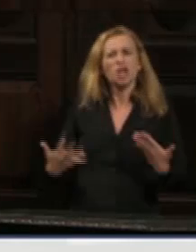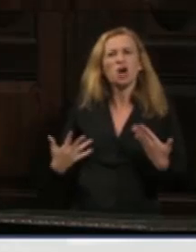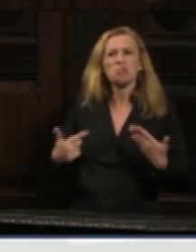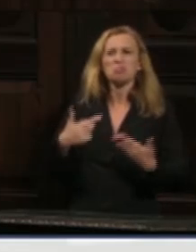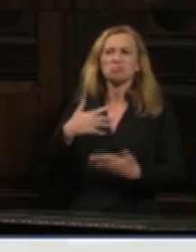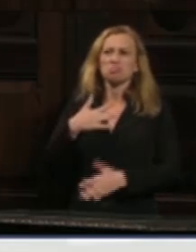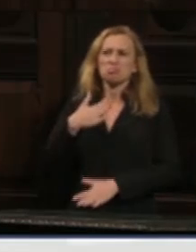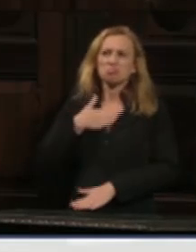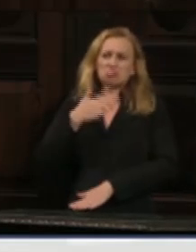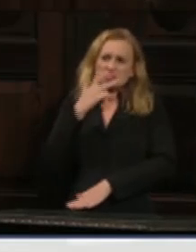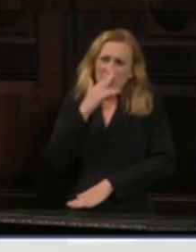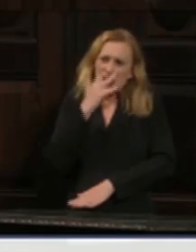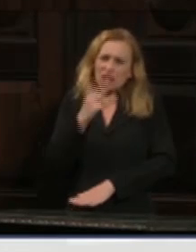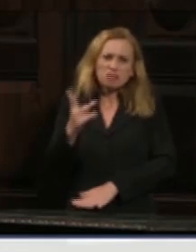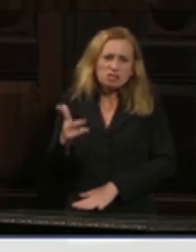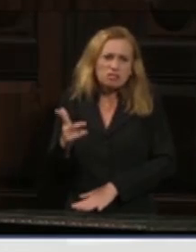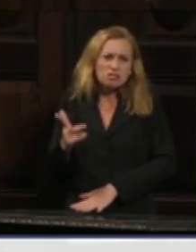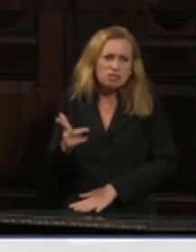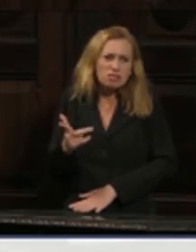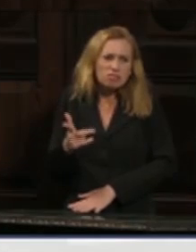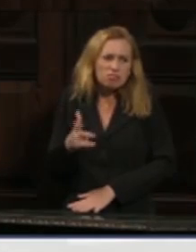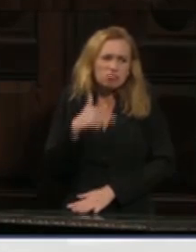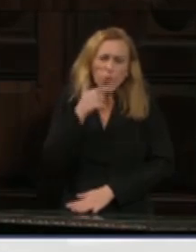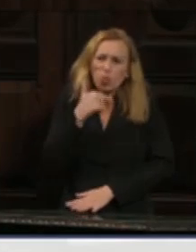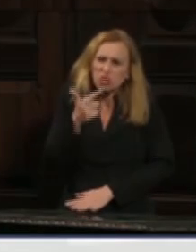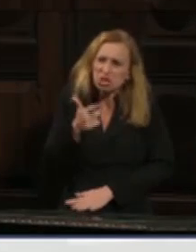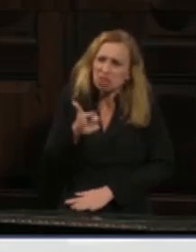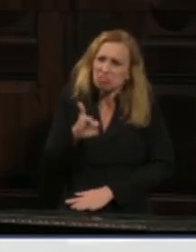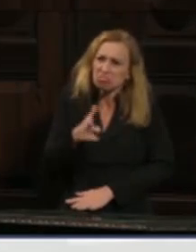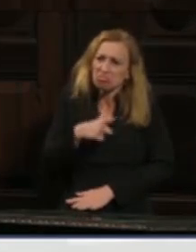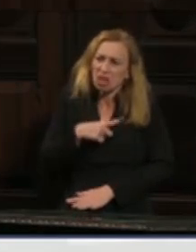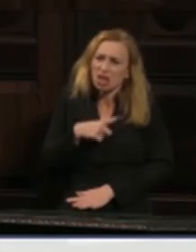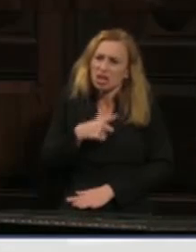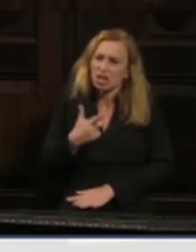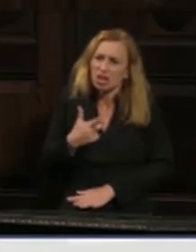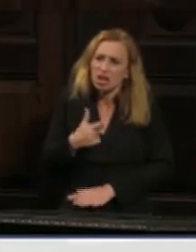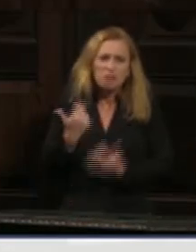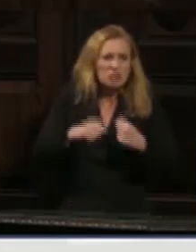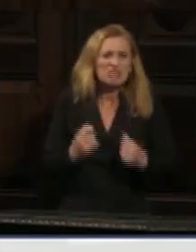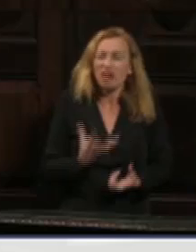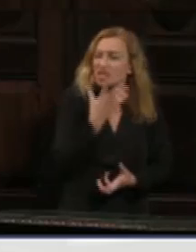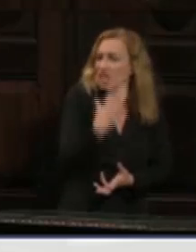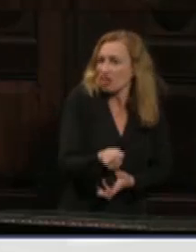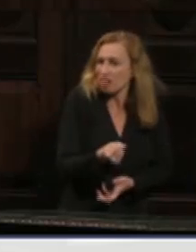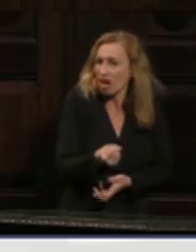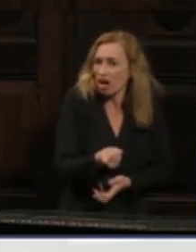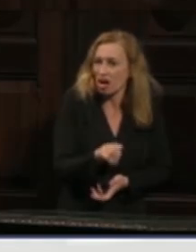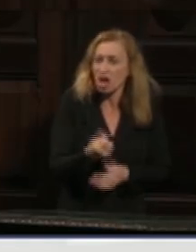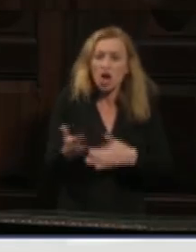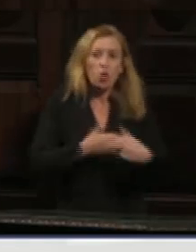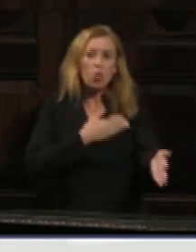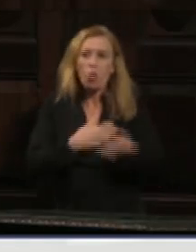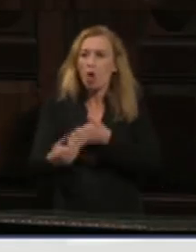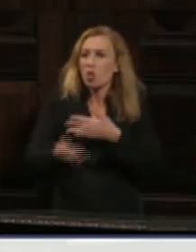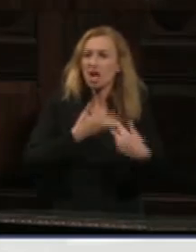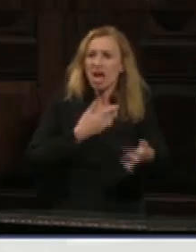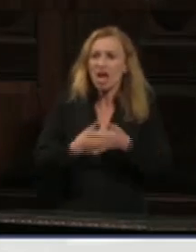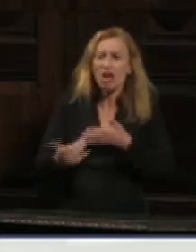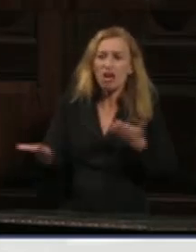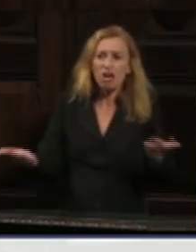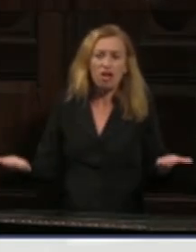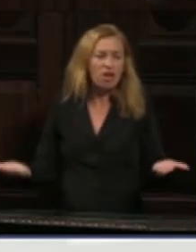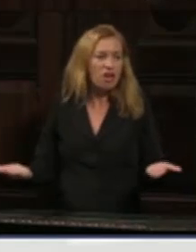parece que haja dúvida que a gente tenha que aceitar qualquer